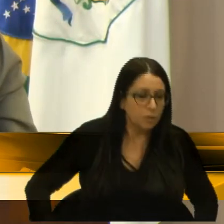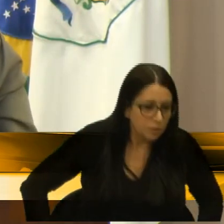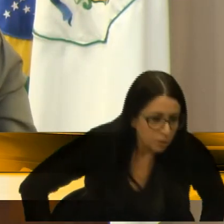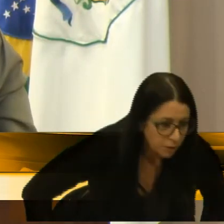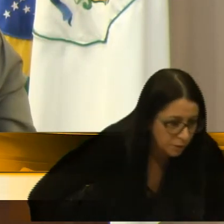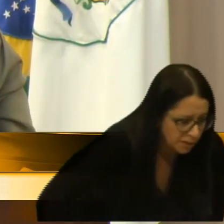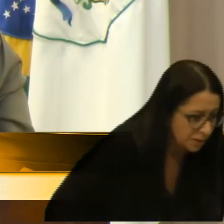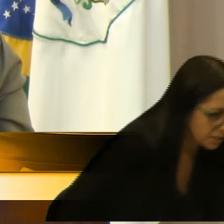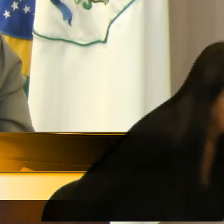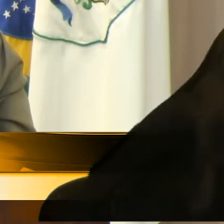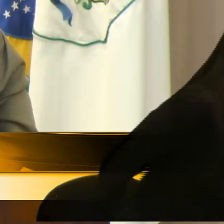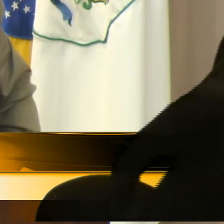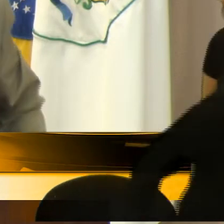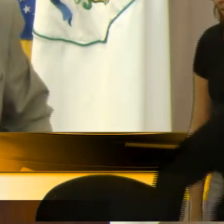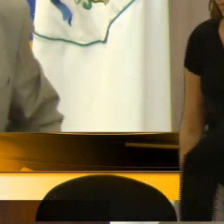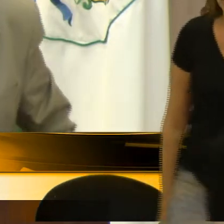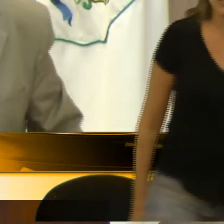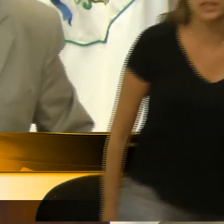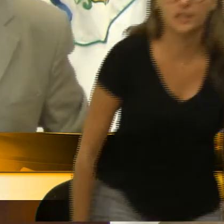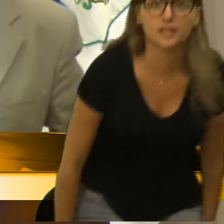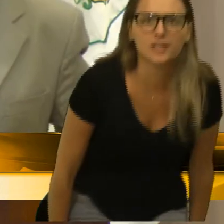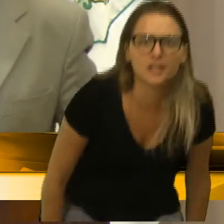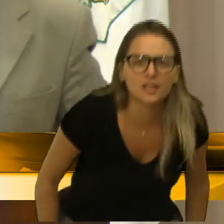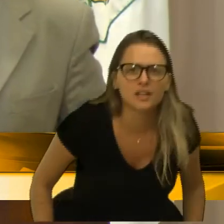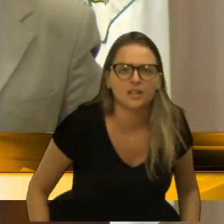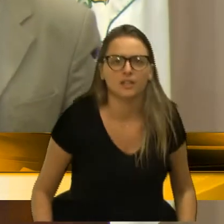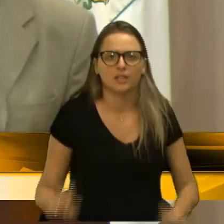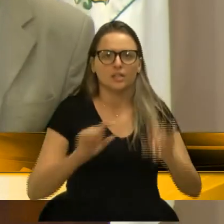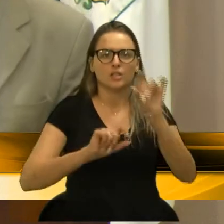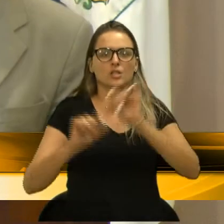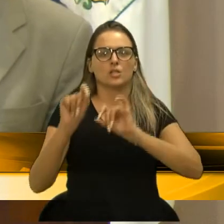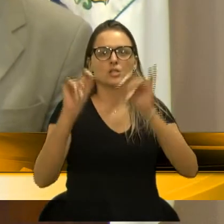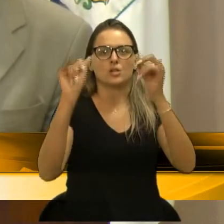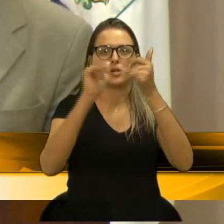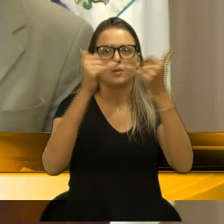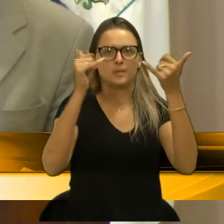a questão econômica da China, não tem mais placas para a questão da energia solar.